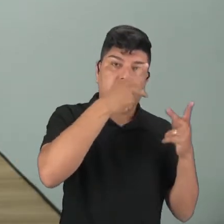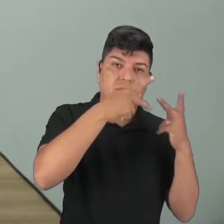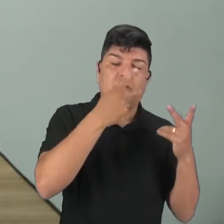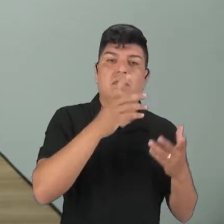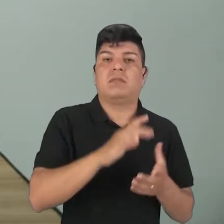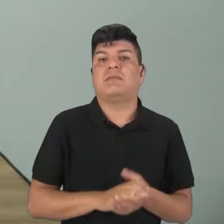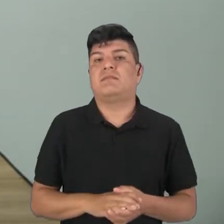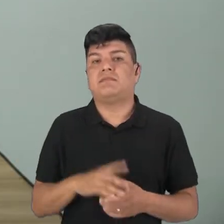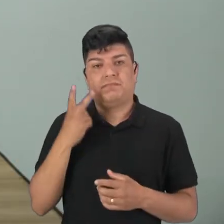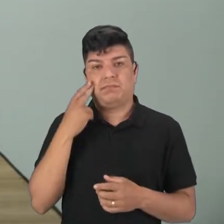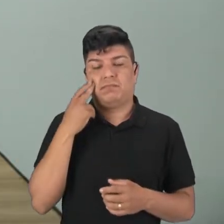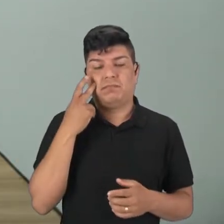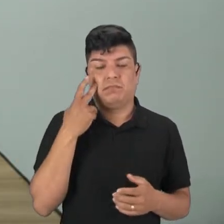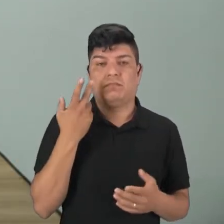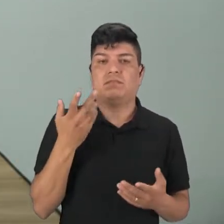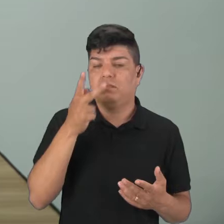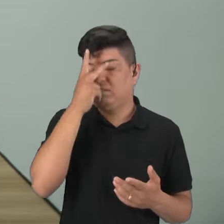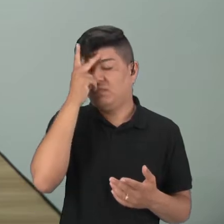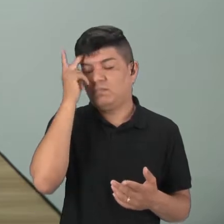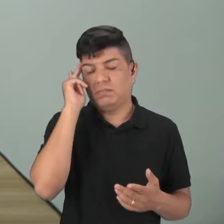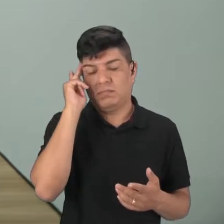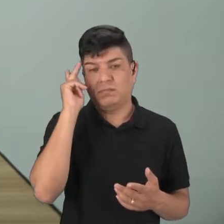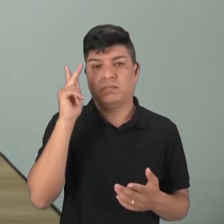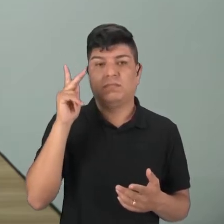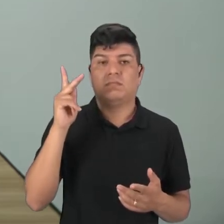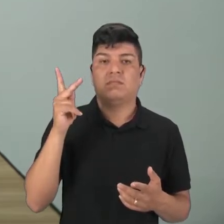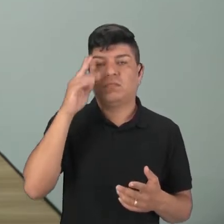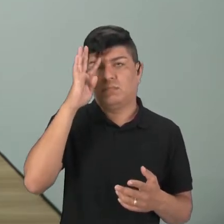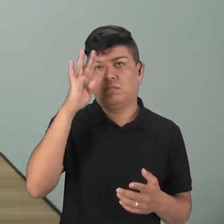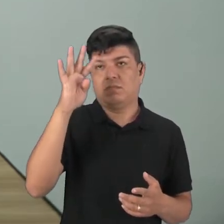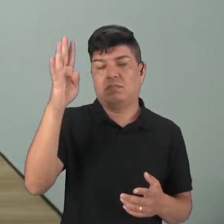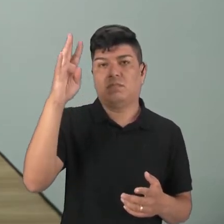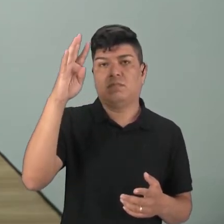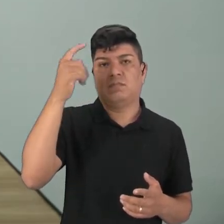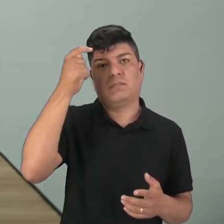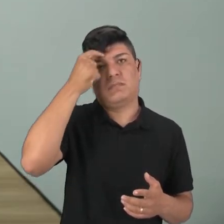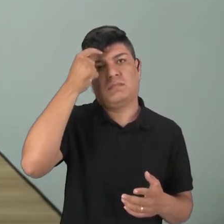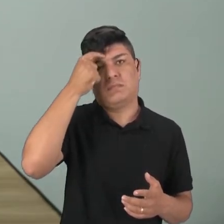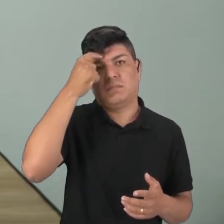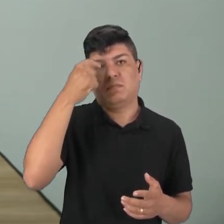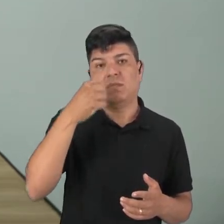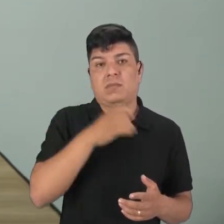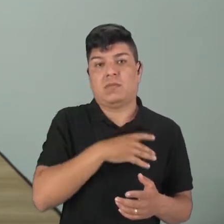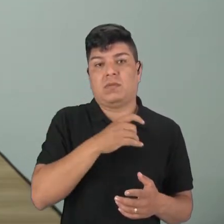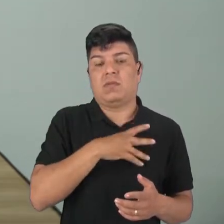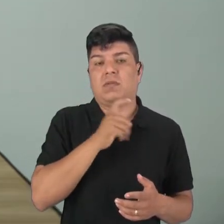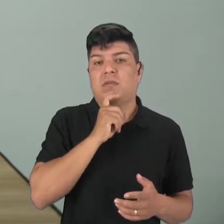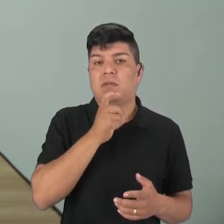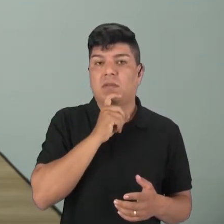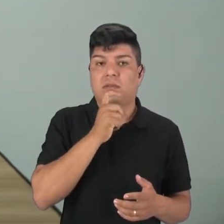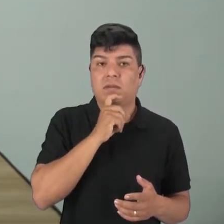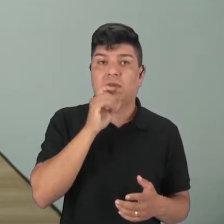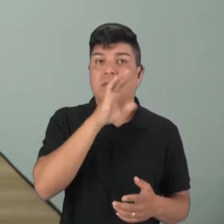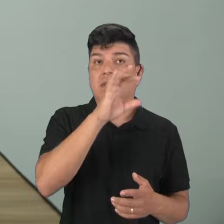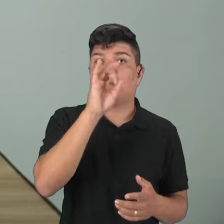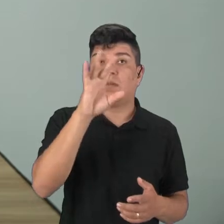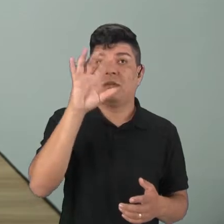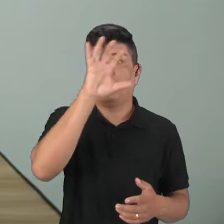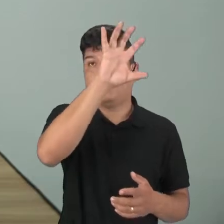o balão da fala comum do personagem, do sonho, do pensamento, do medo, do frio. Cada